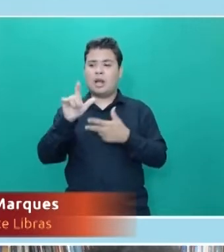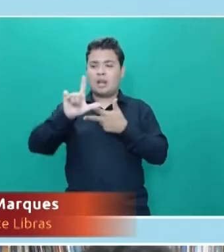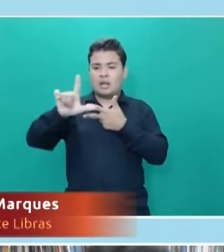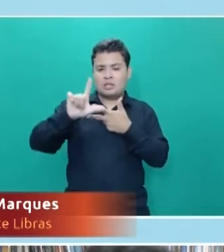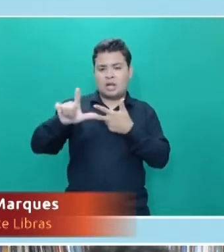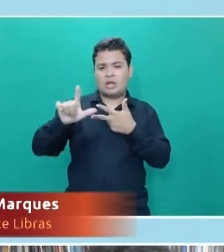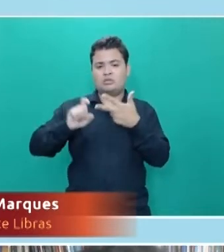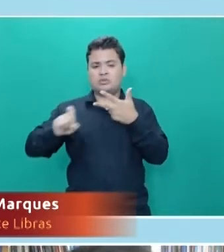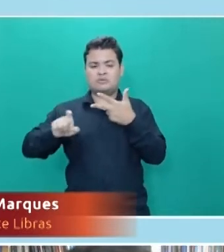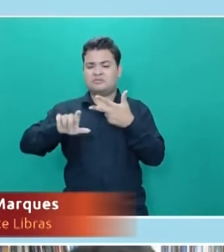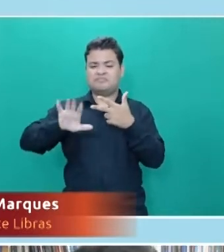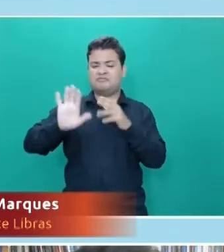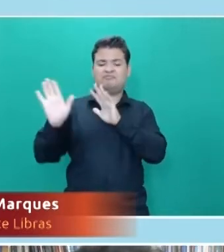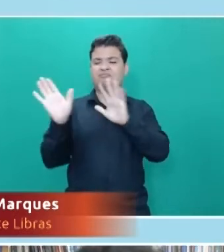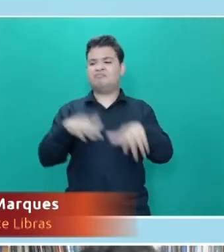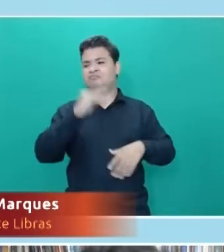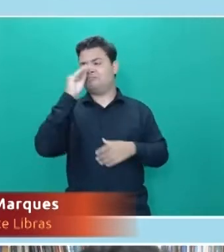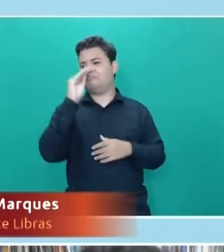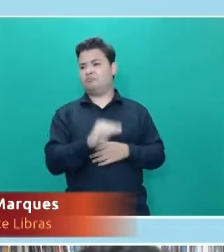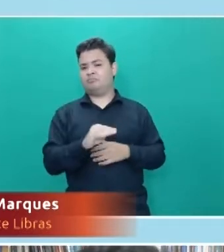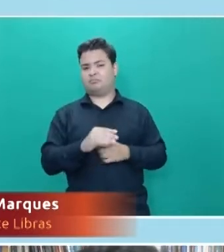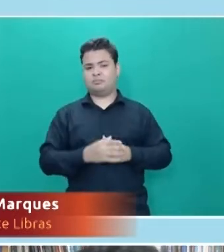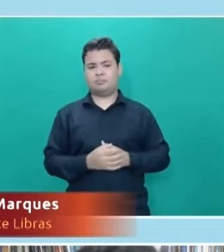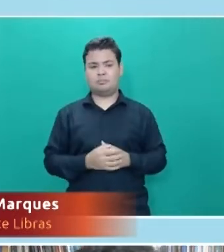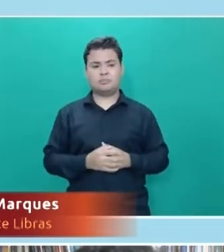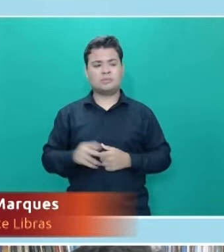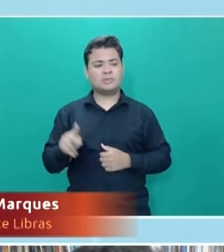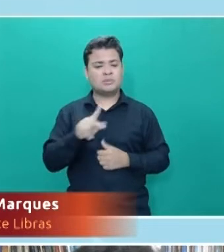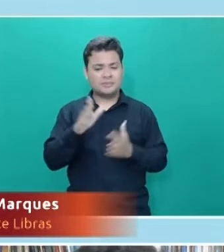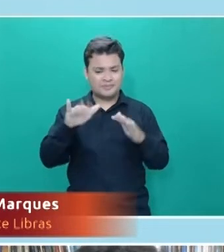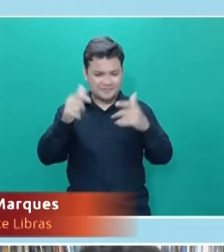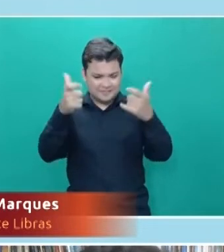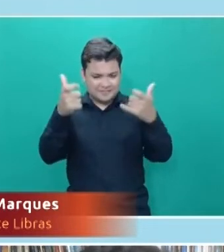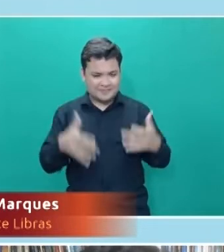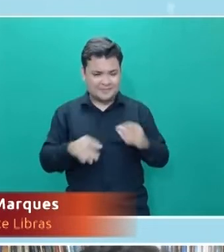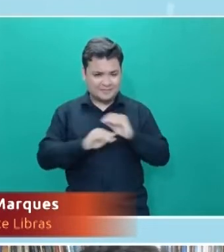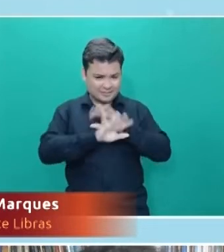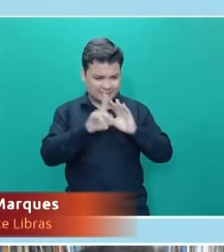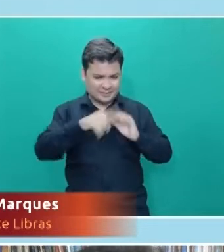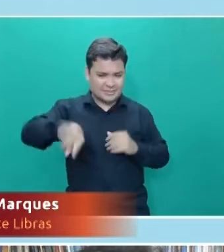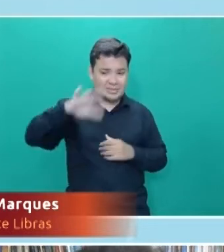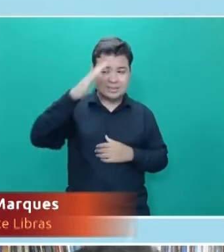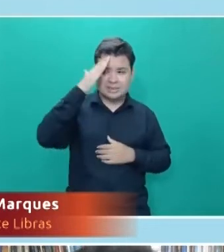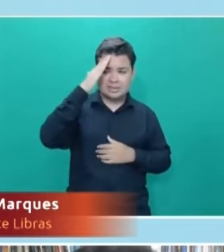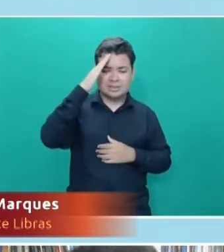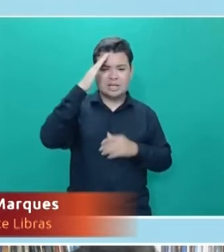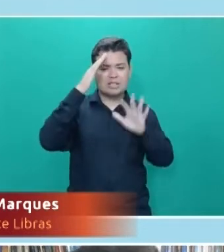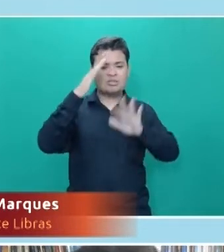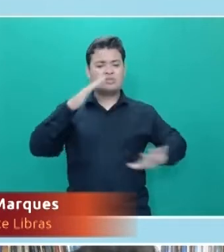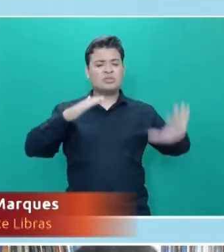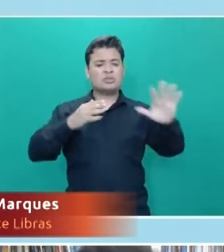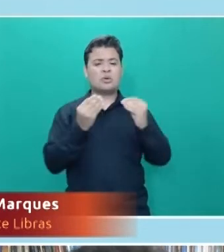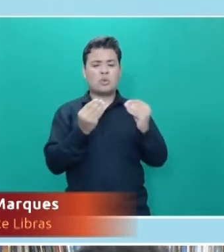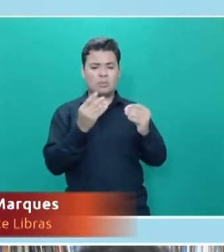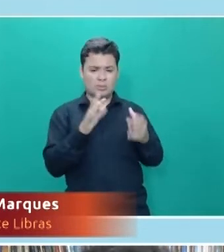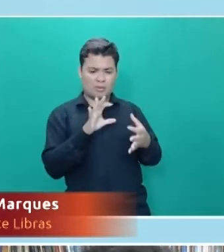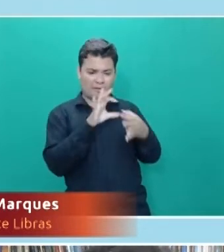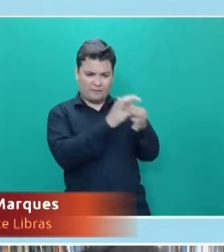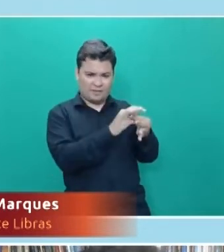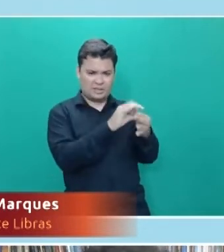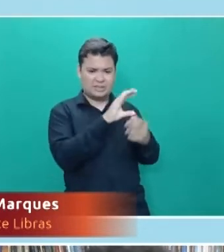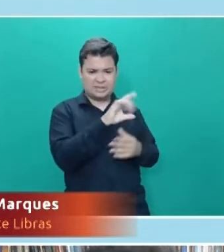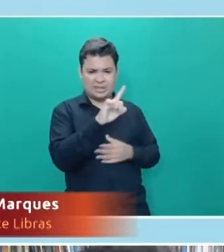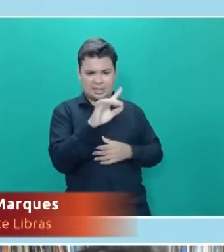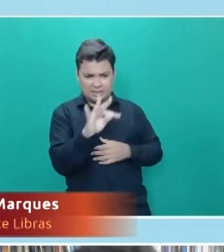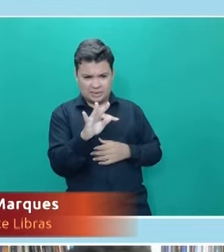série de outros. Então, Professor, só para a gente esclarecer para o nosso público, regime geral, os trabalhadores vinculados à CLT, quem paga MEI.